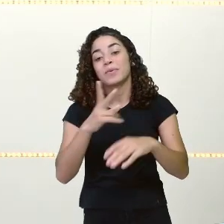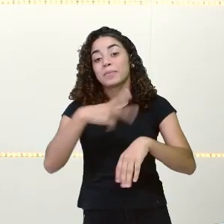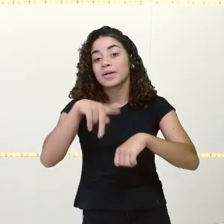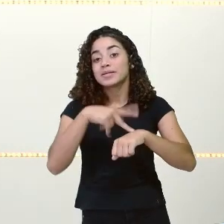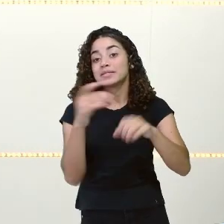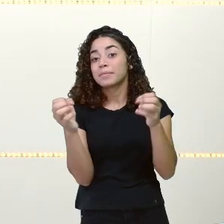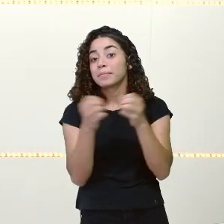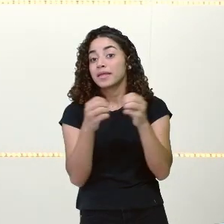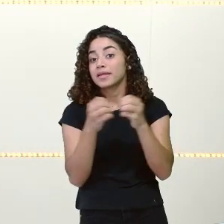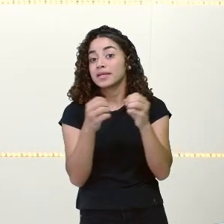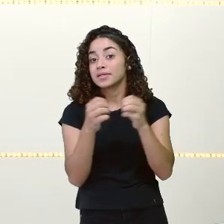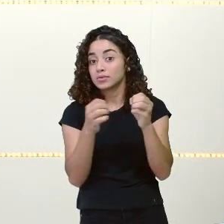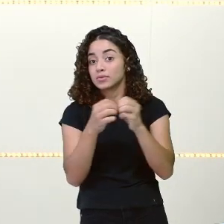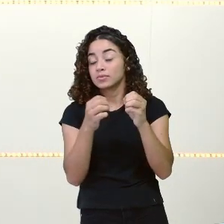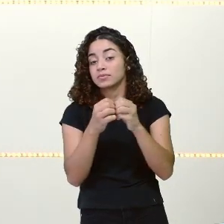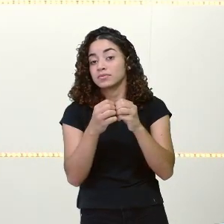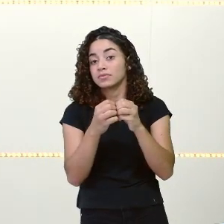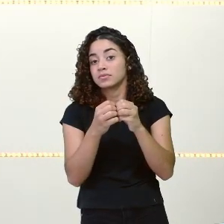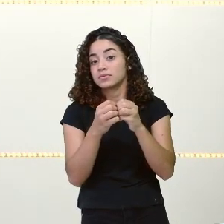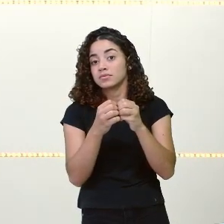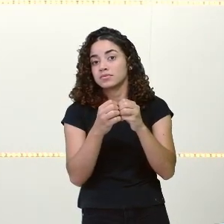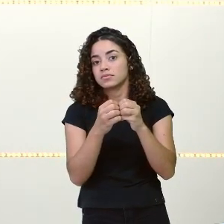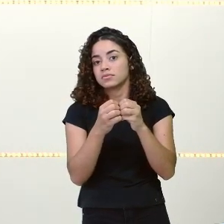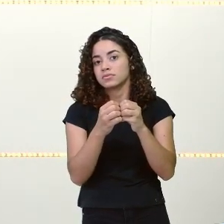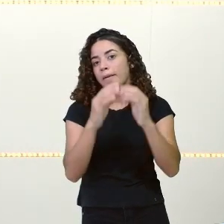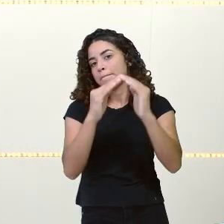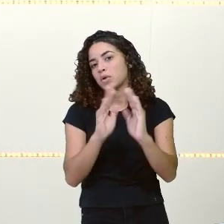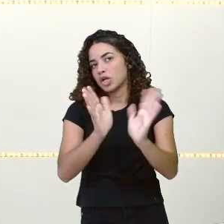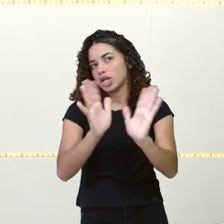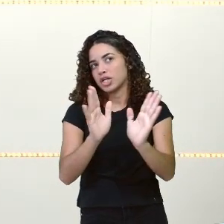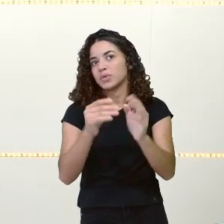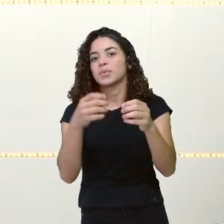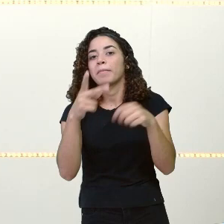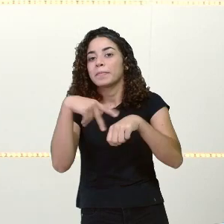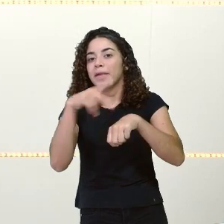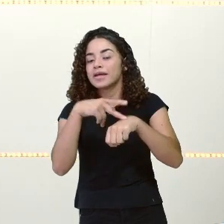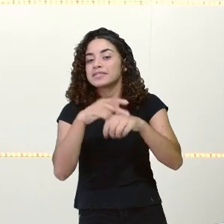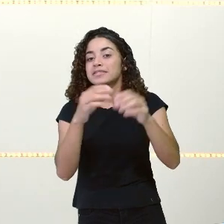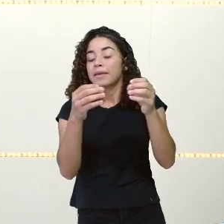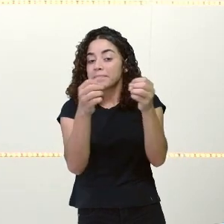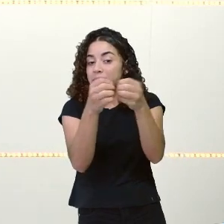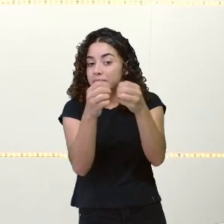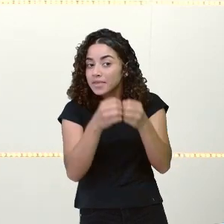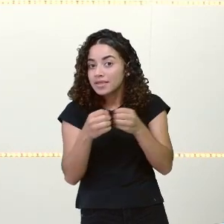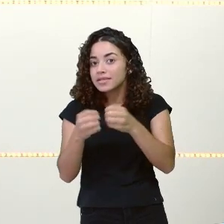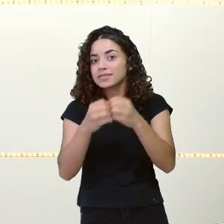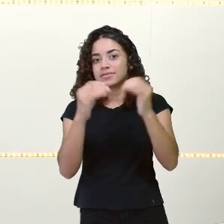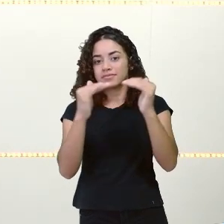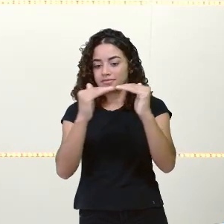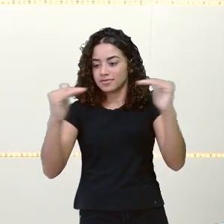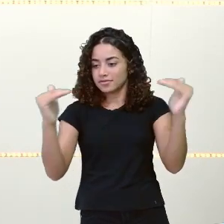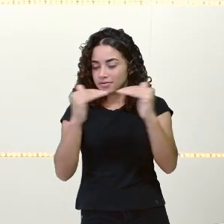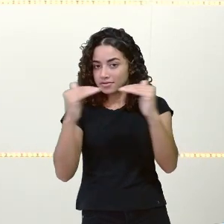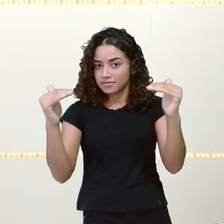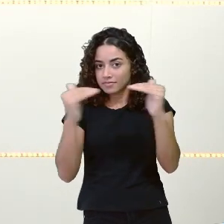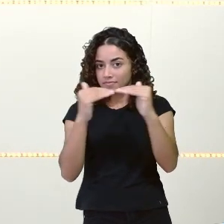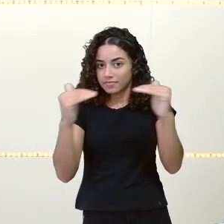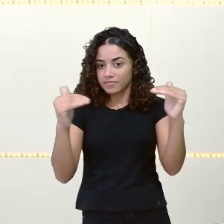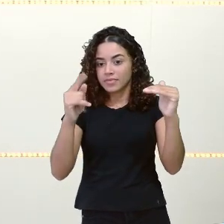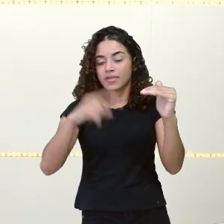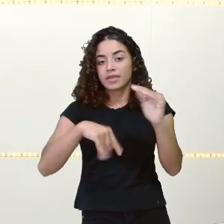moram que estão próximos à linha do Equador, eles são países com temperaturas